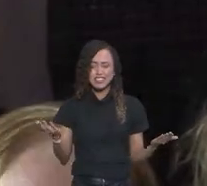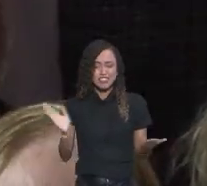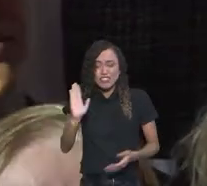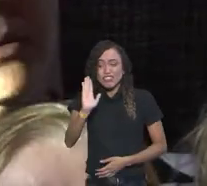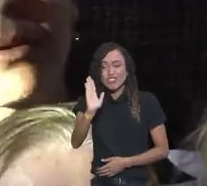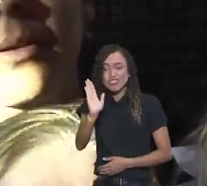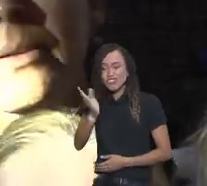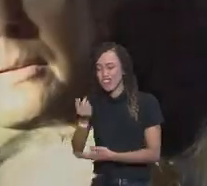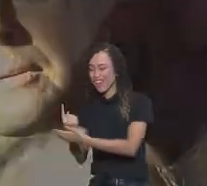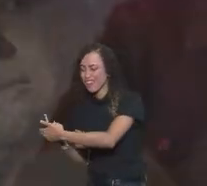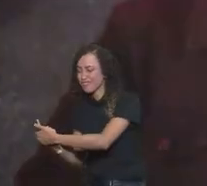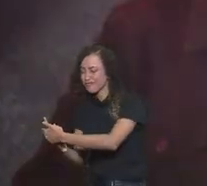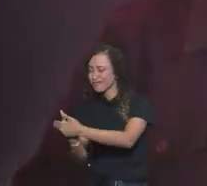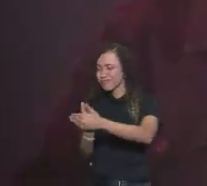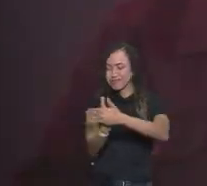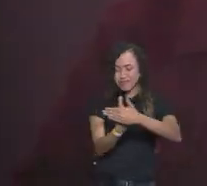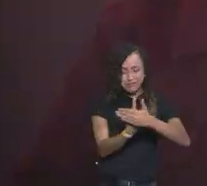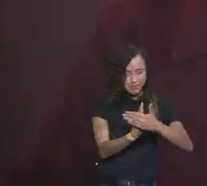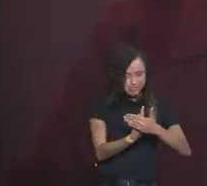guardado